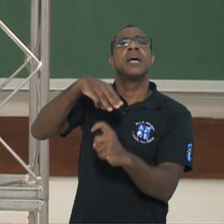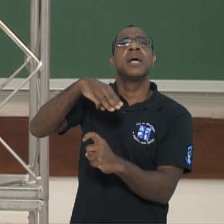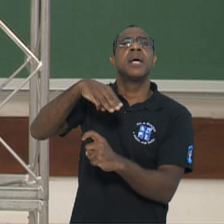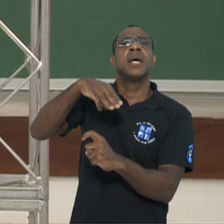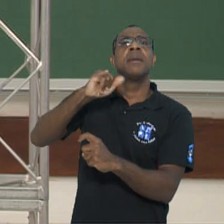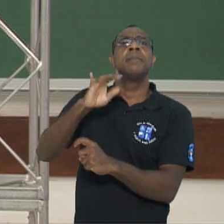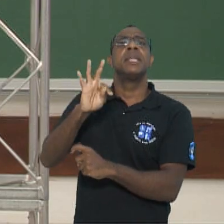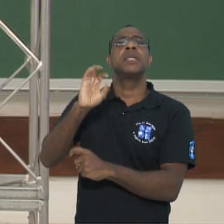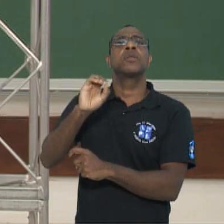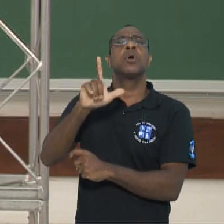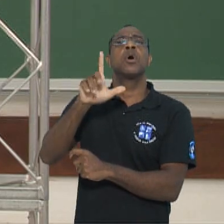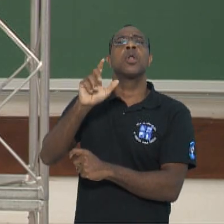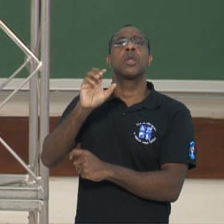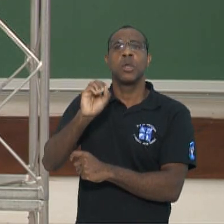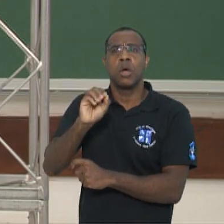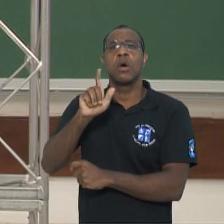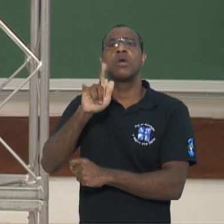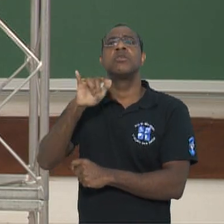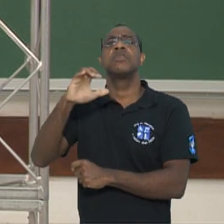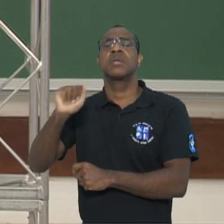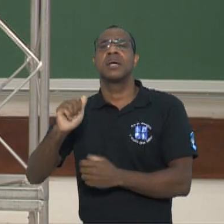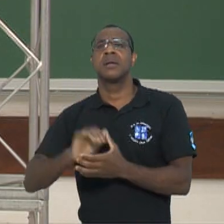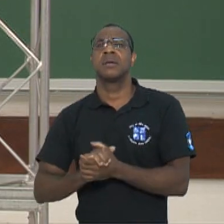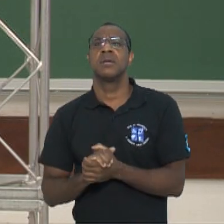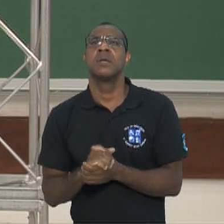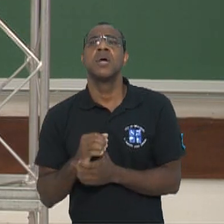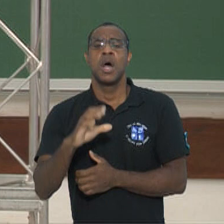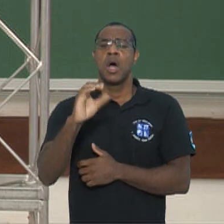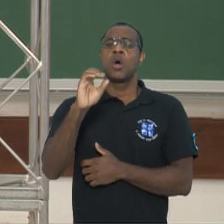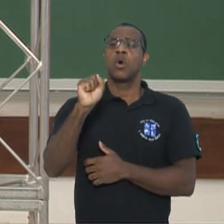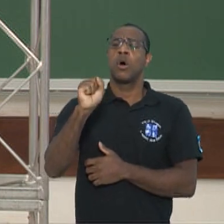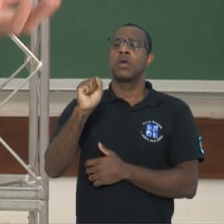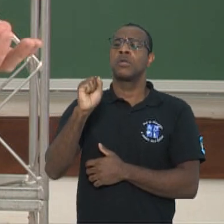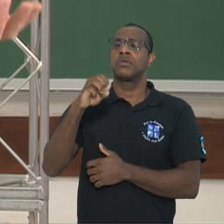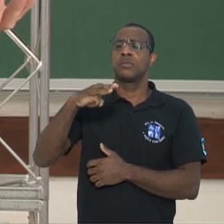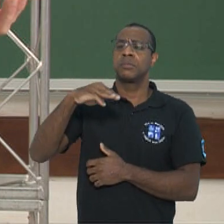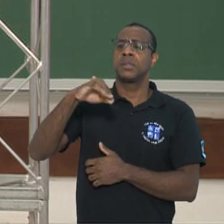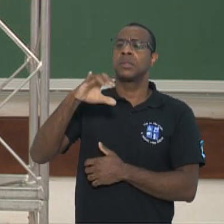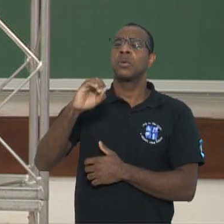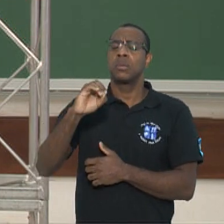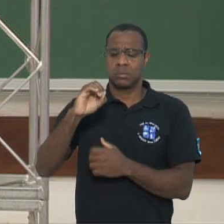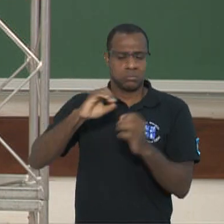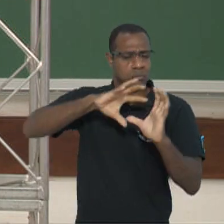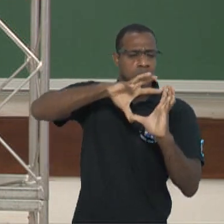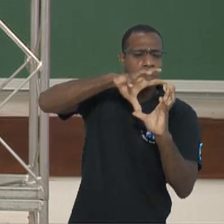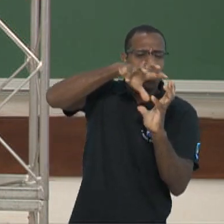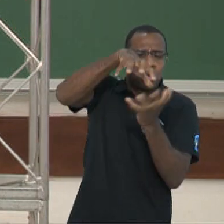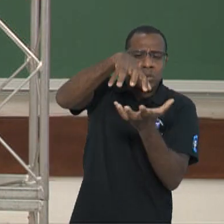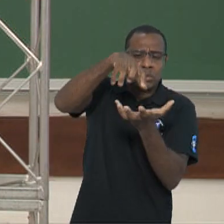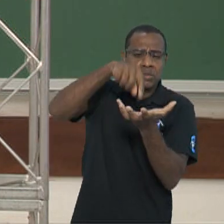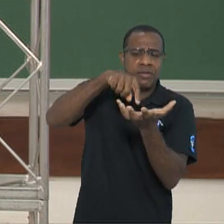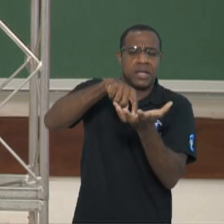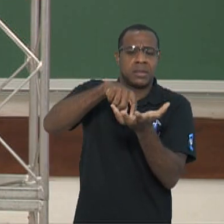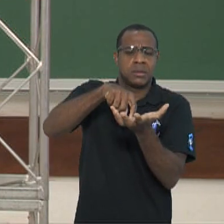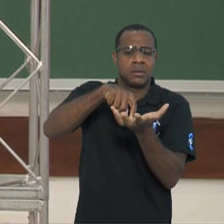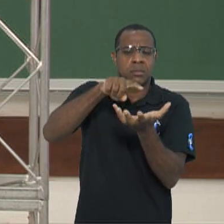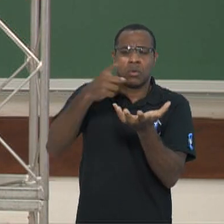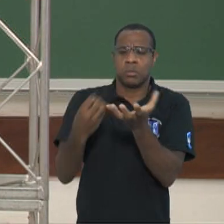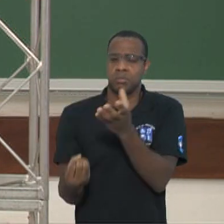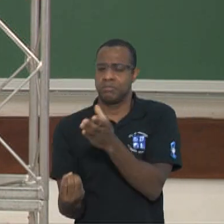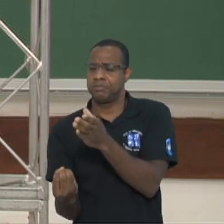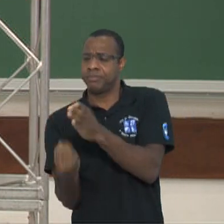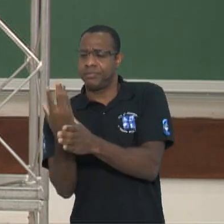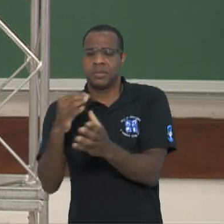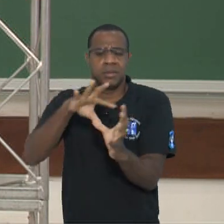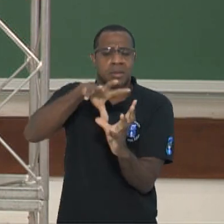numa cosmogonia, cosmo, universo, como tudo nasceu, da onde veio tudo isso?